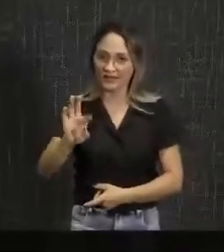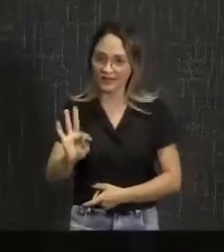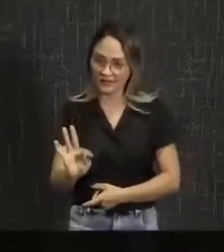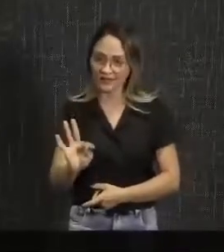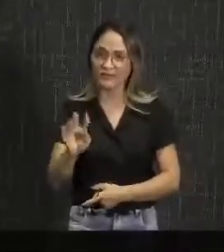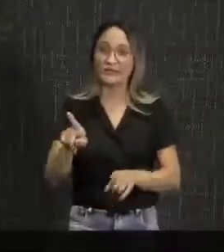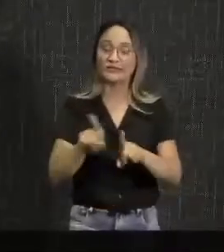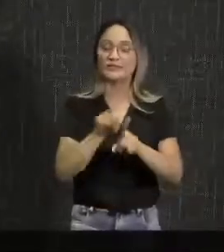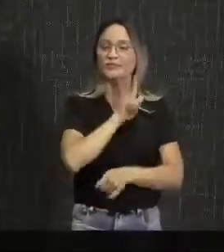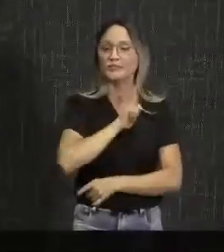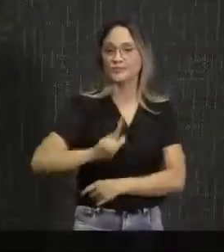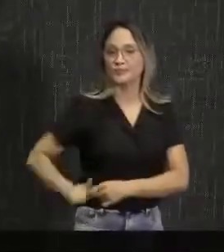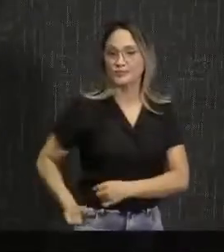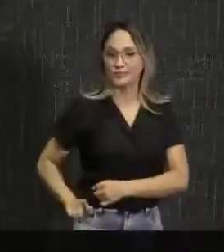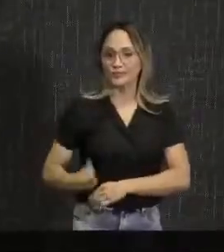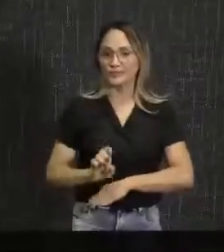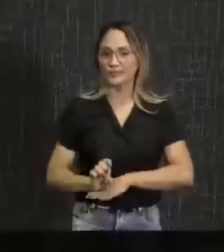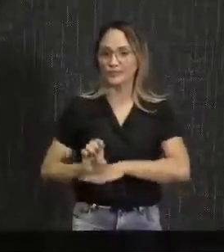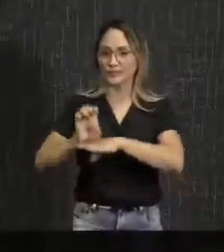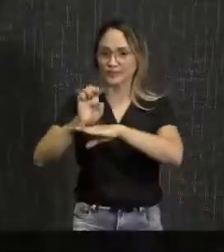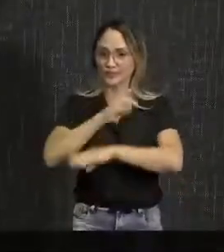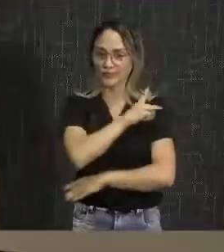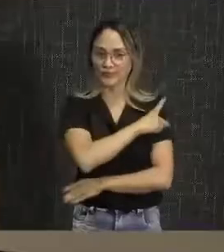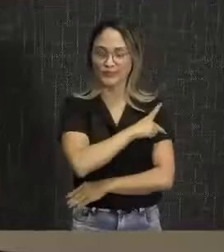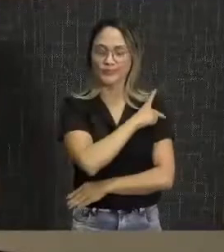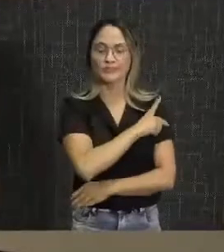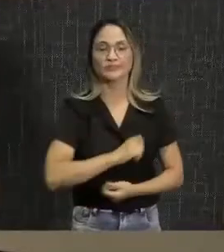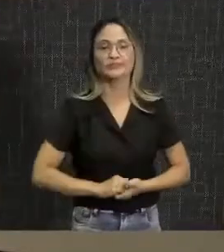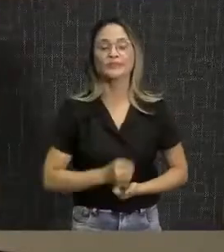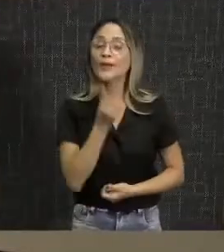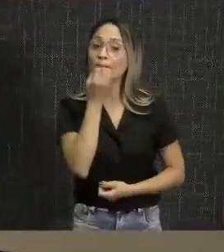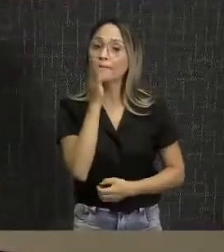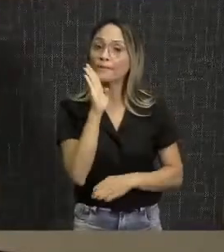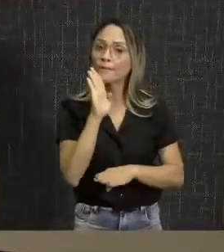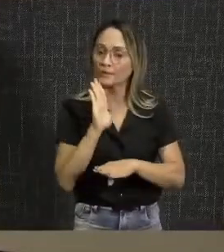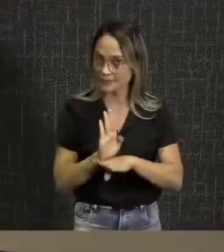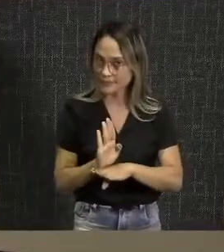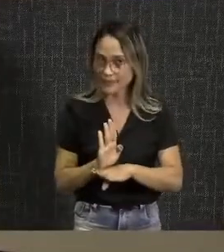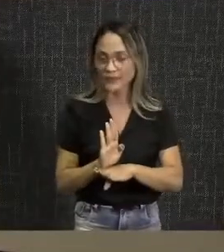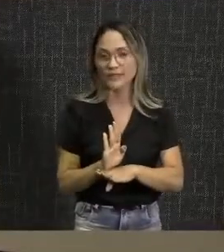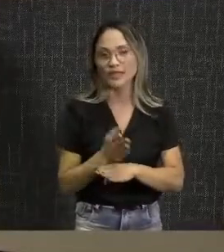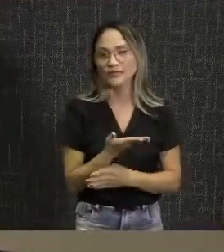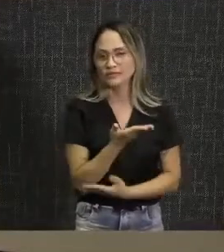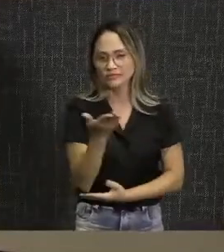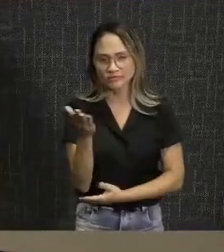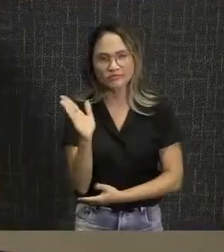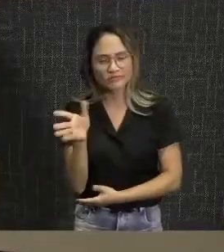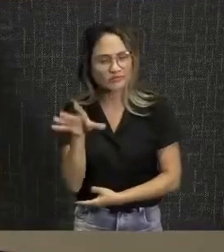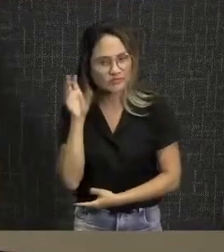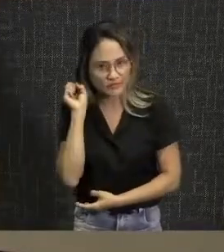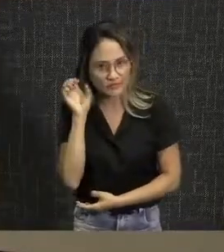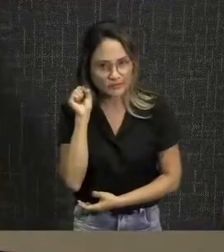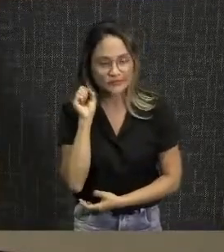governo do estado do Piauí. Boa tarde, doutor Luiz Esteves, o senhor já nos ouve?